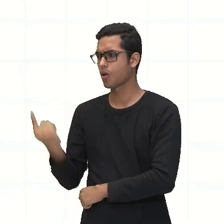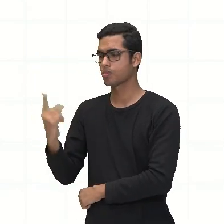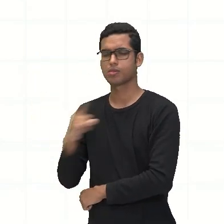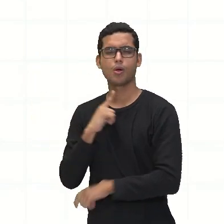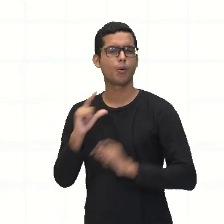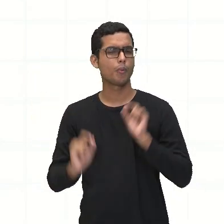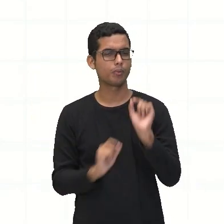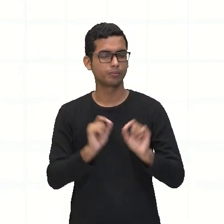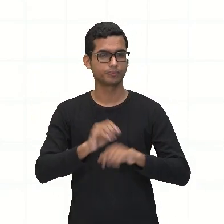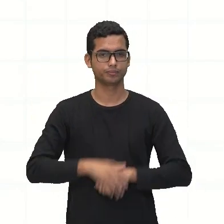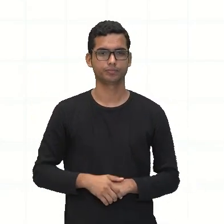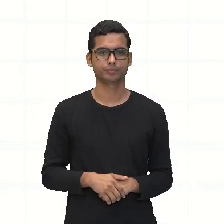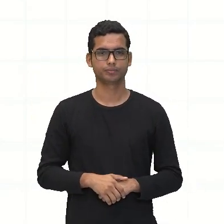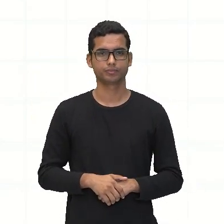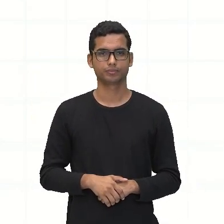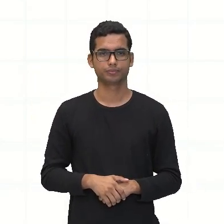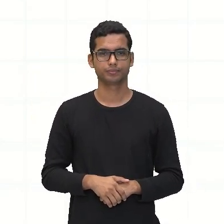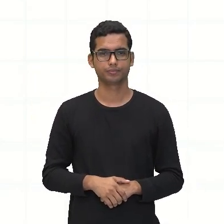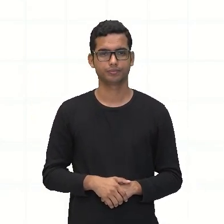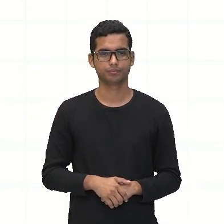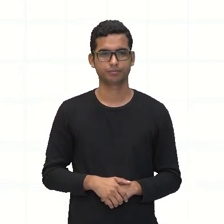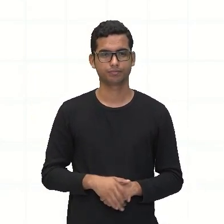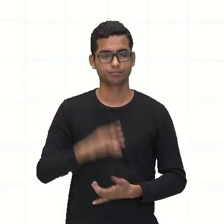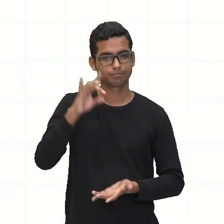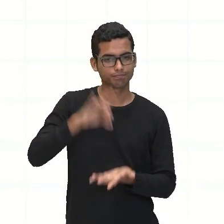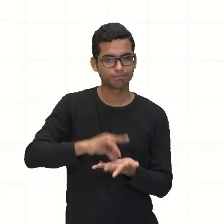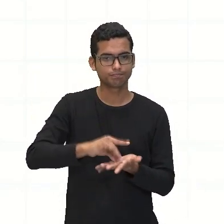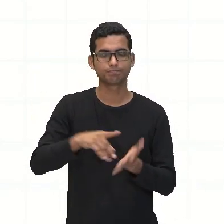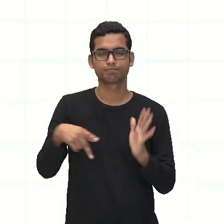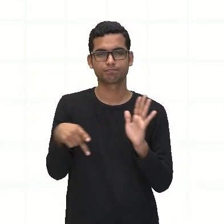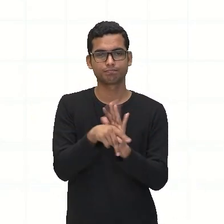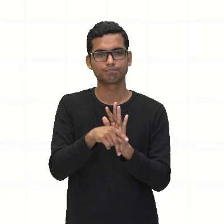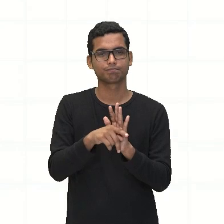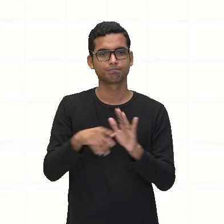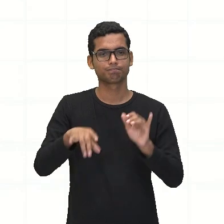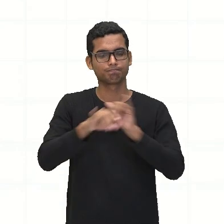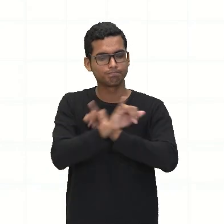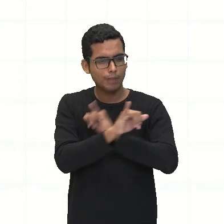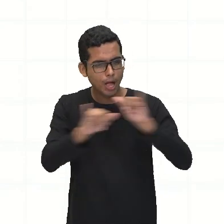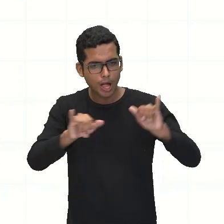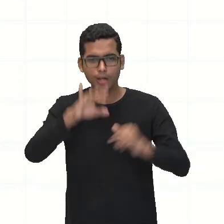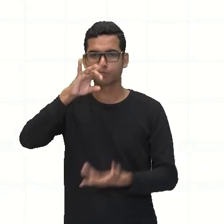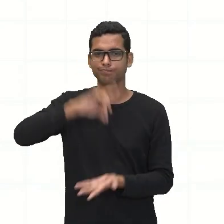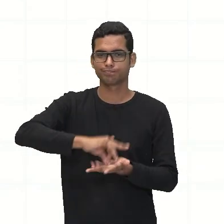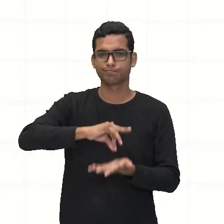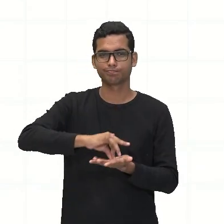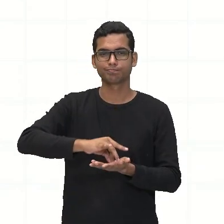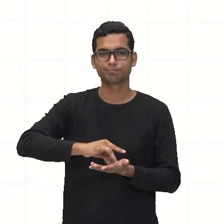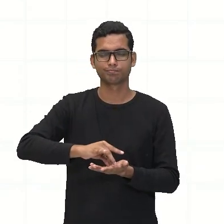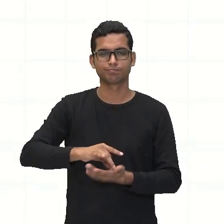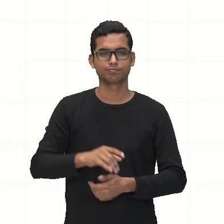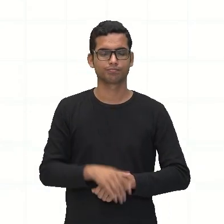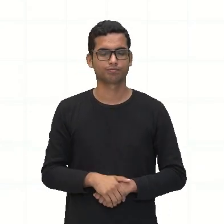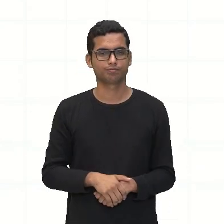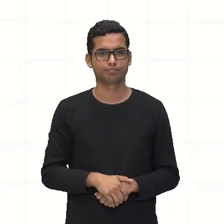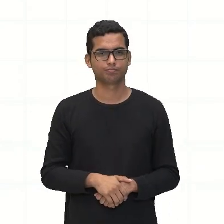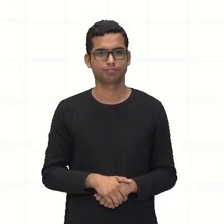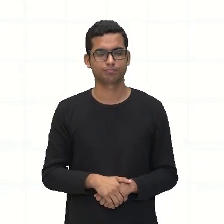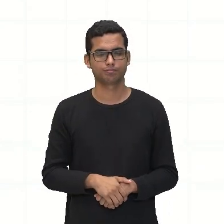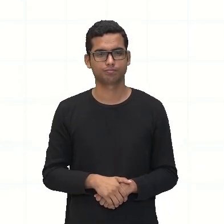quê? Uma grande mensagem, né? Os poemas, eles trazem mensagem, precisamos decifrá-las,